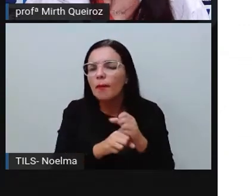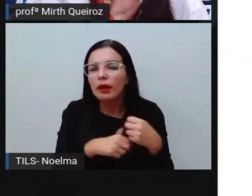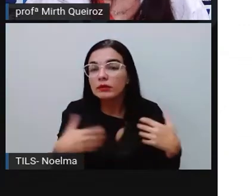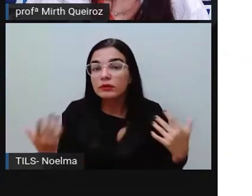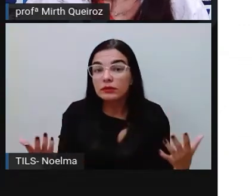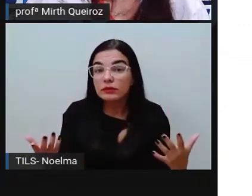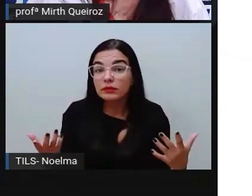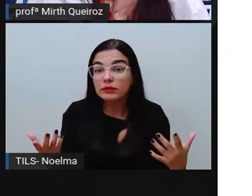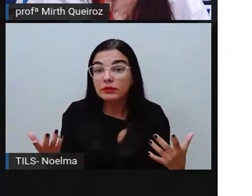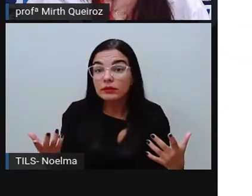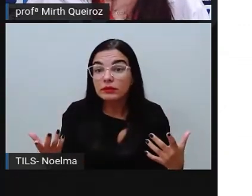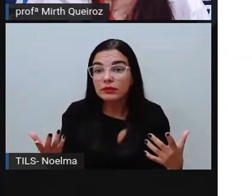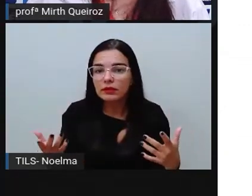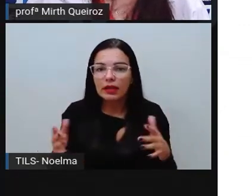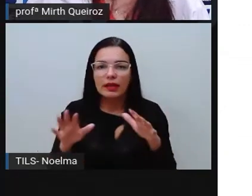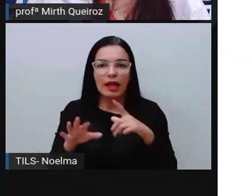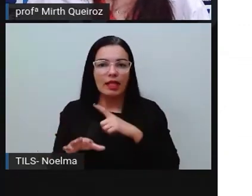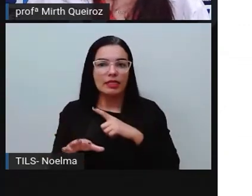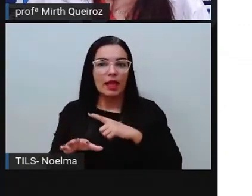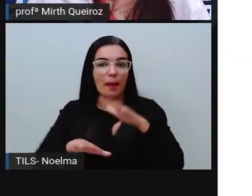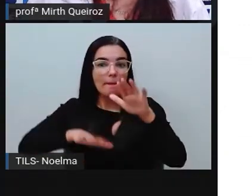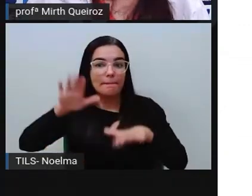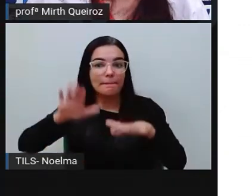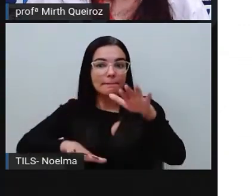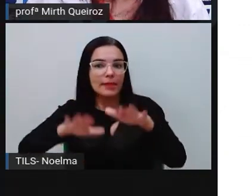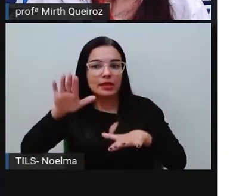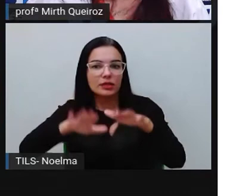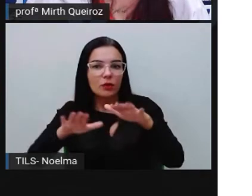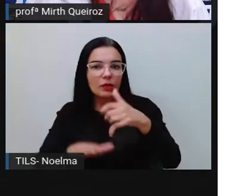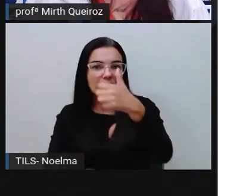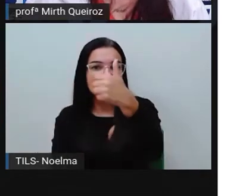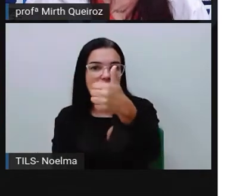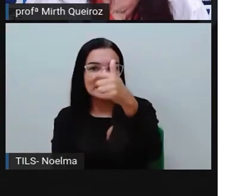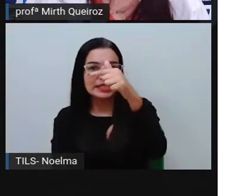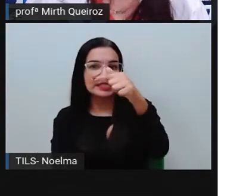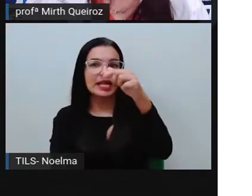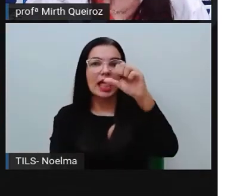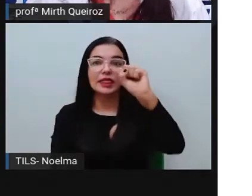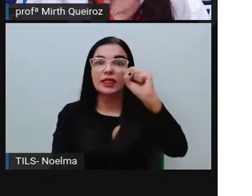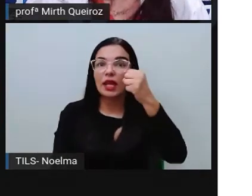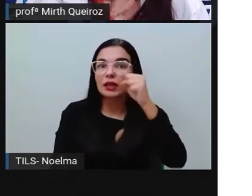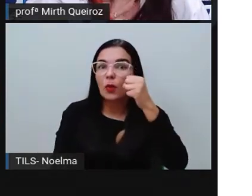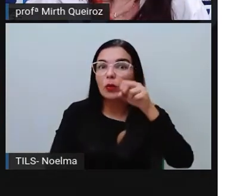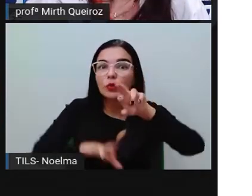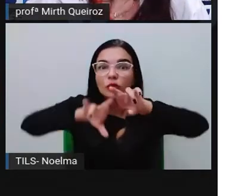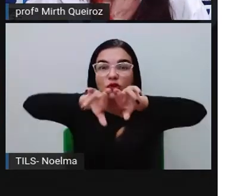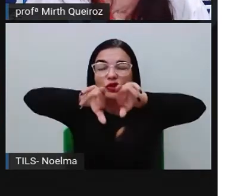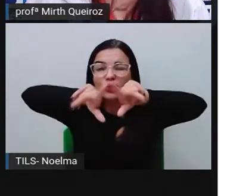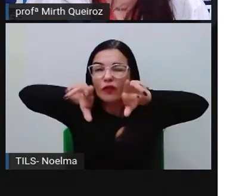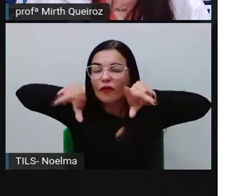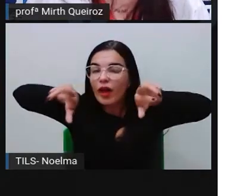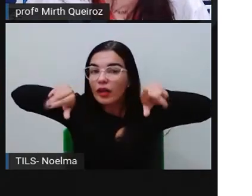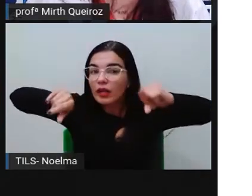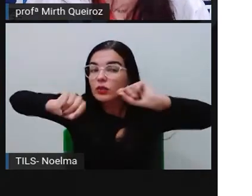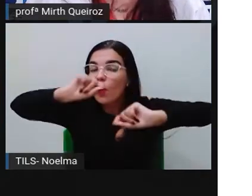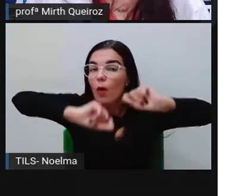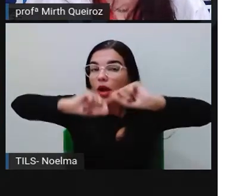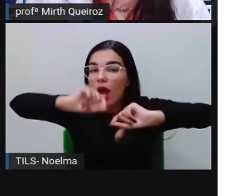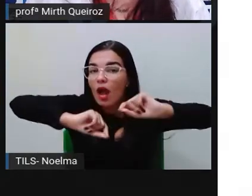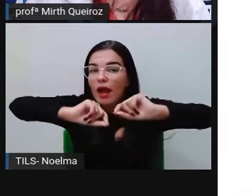vai abrigar aí cerca de 178 espécies de mamíferos, né? Que